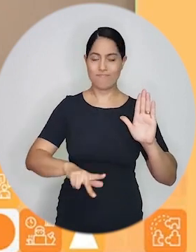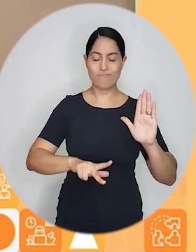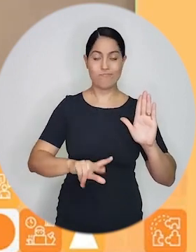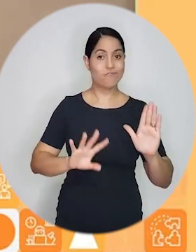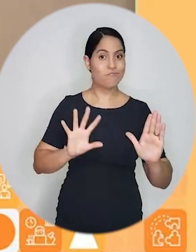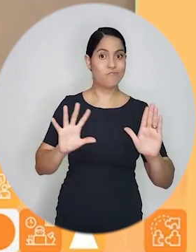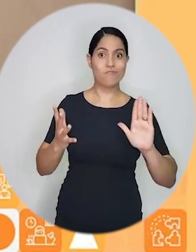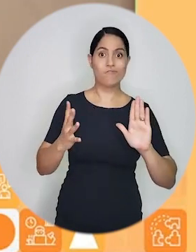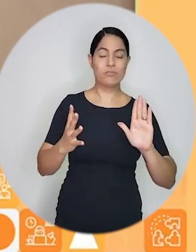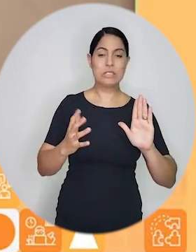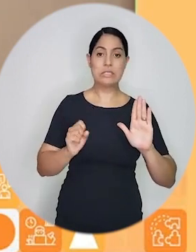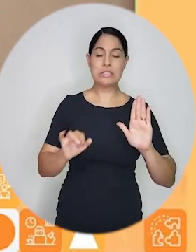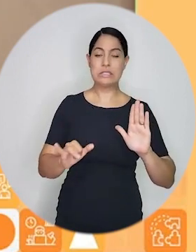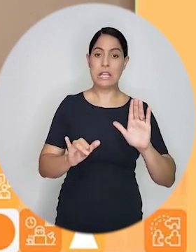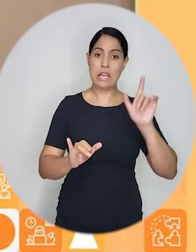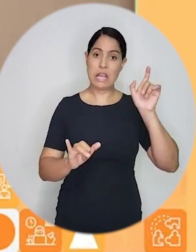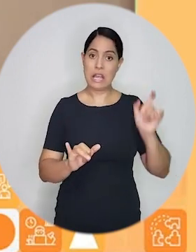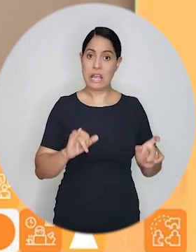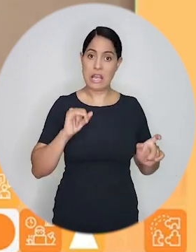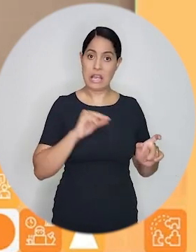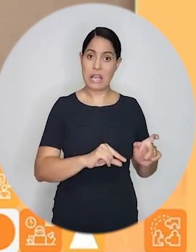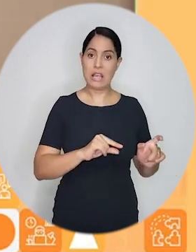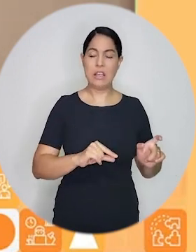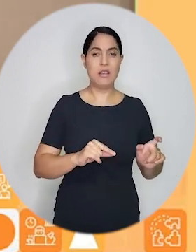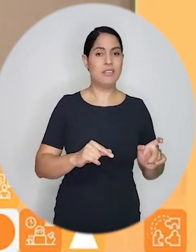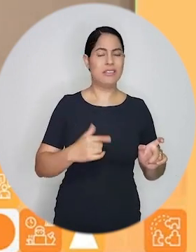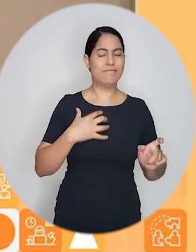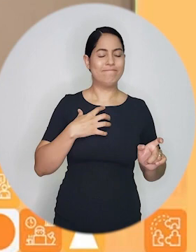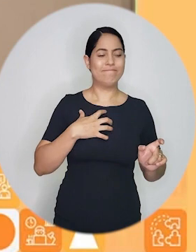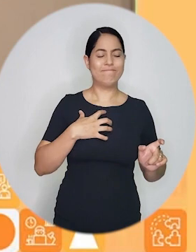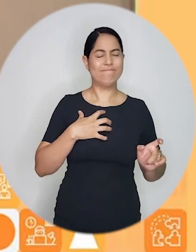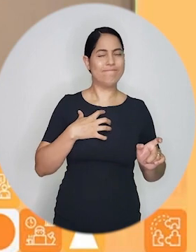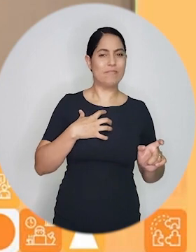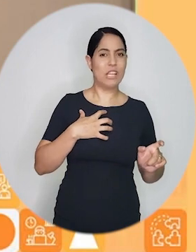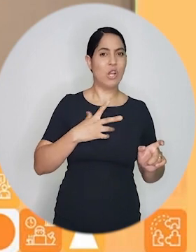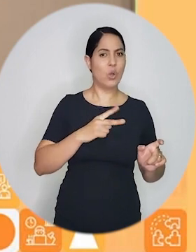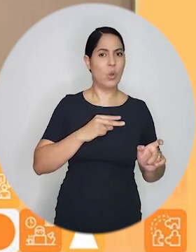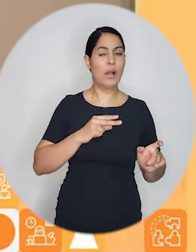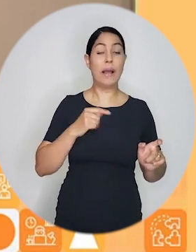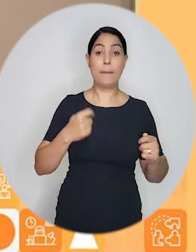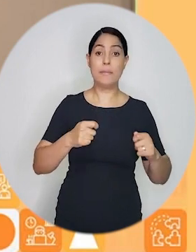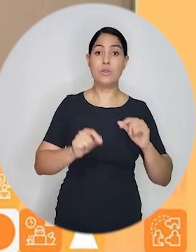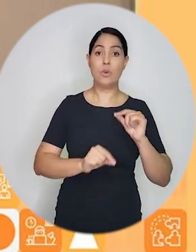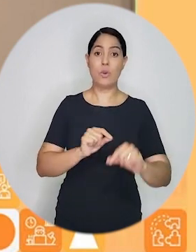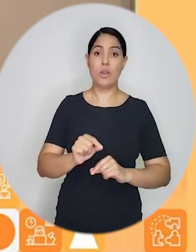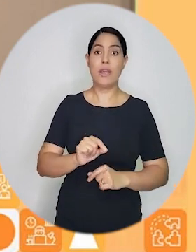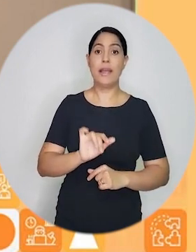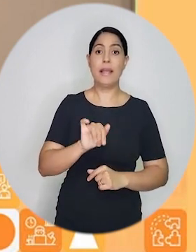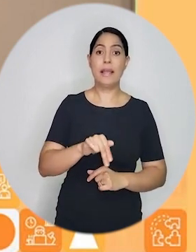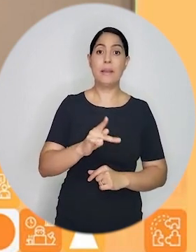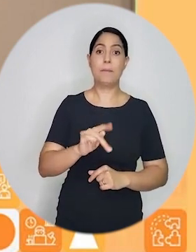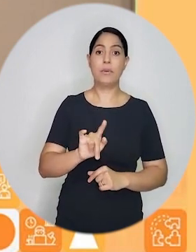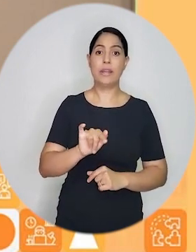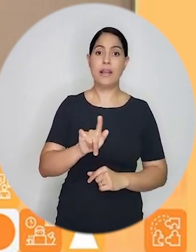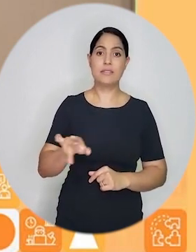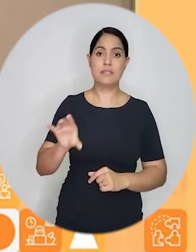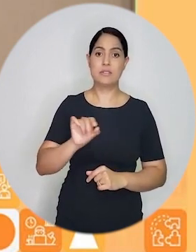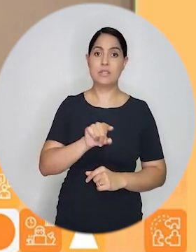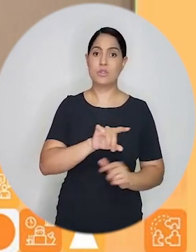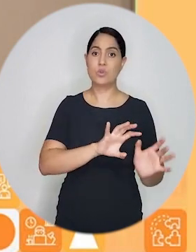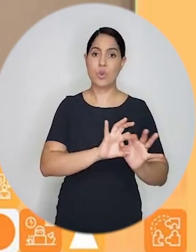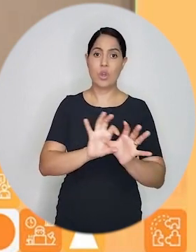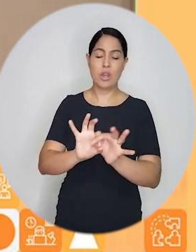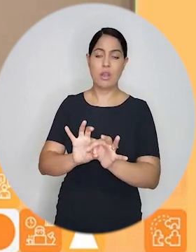assim, a eventual condômino que se sentir prejudicado ingressar com uma impugnação. E aí eu até